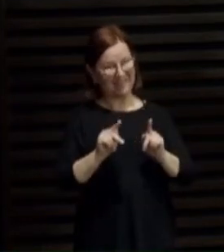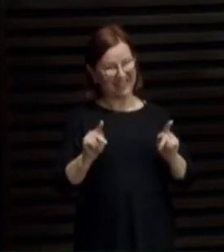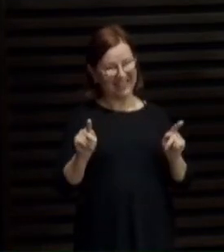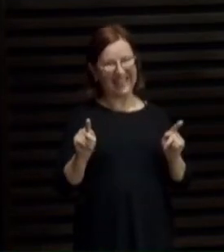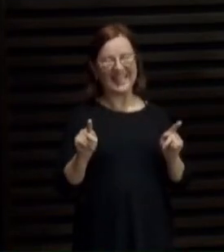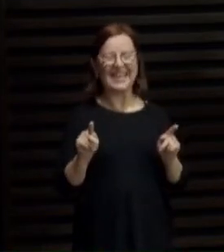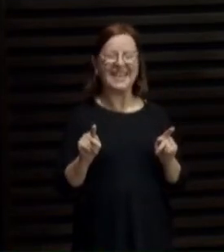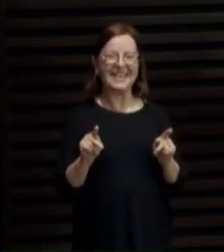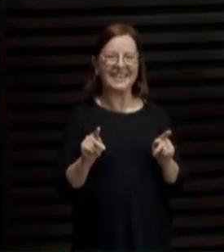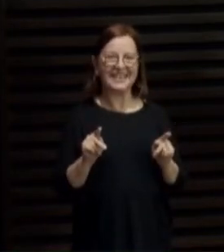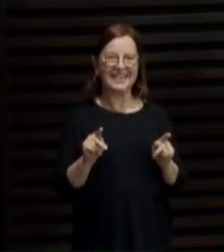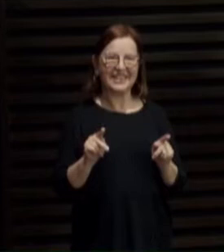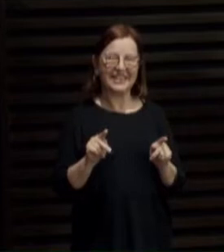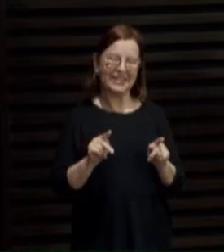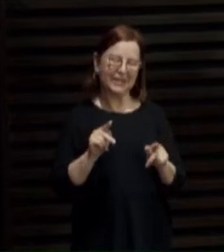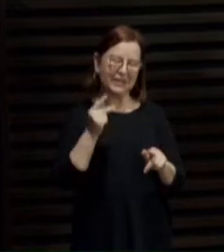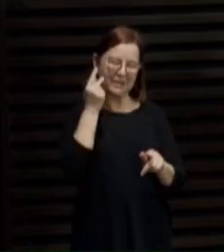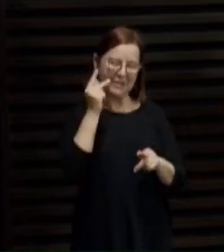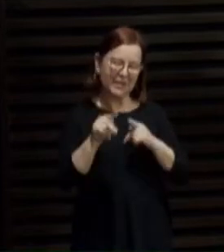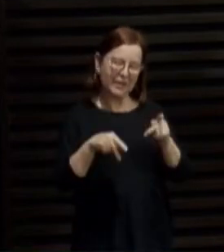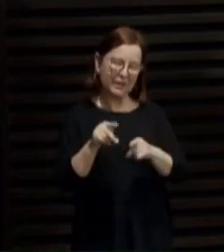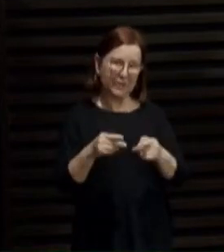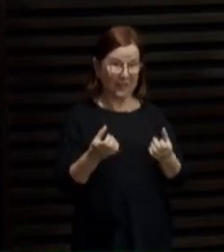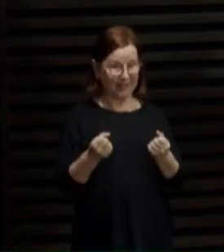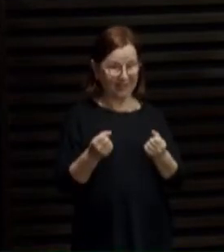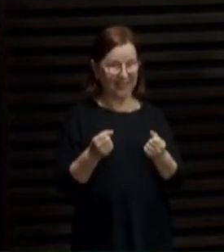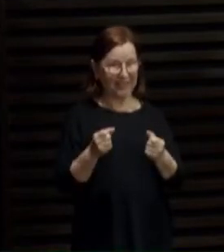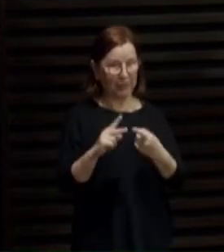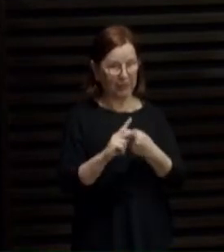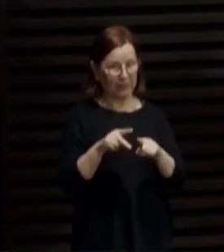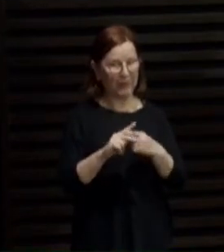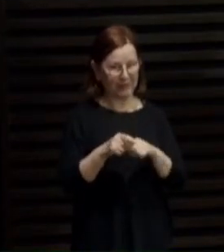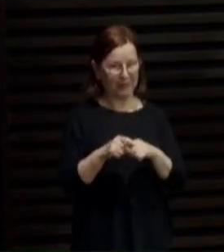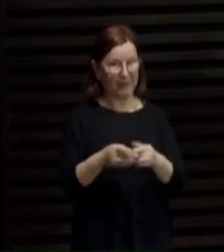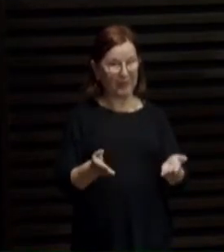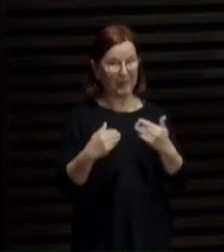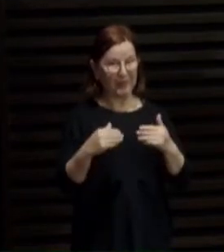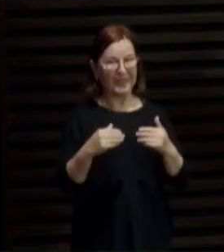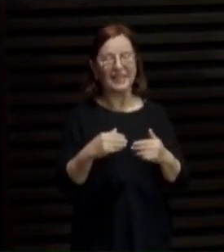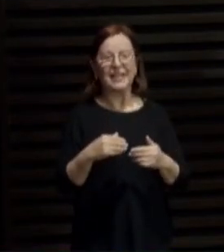sido por ela exercitados, frutos de justiça.